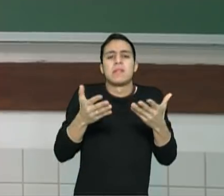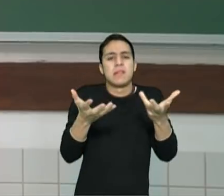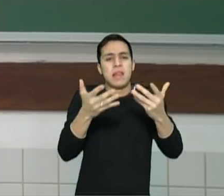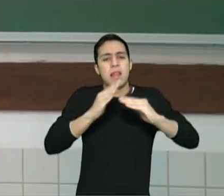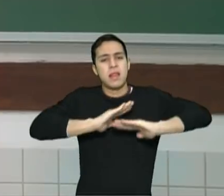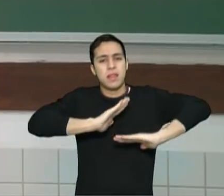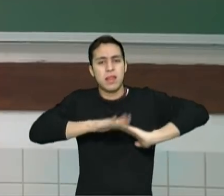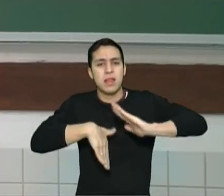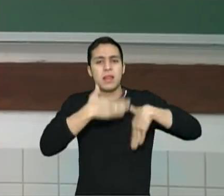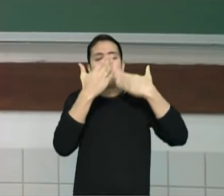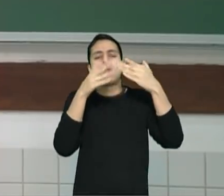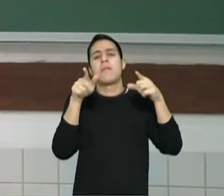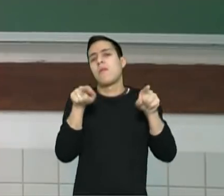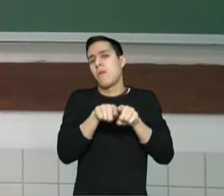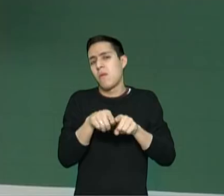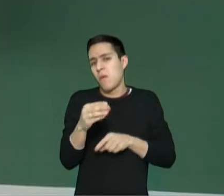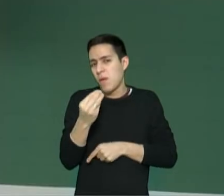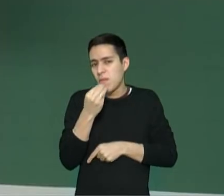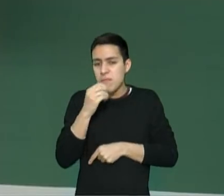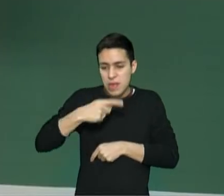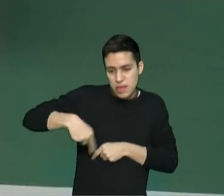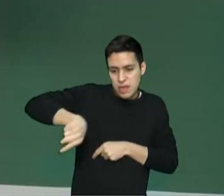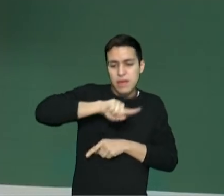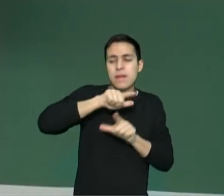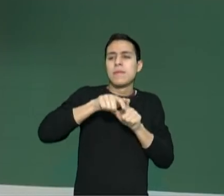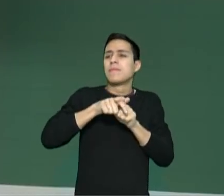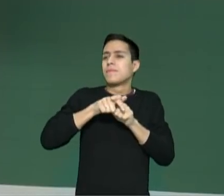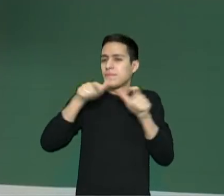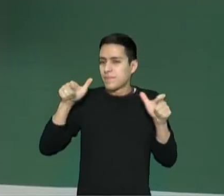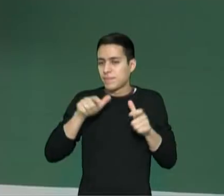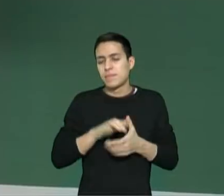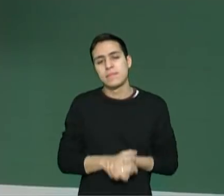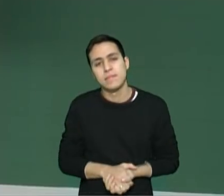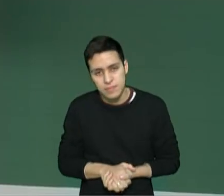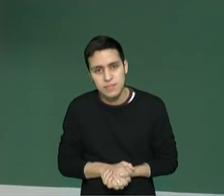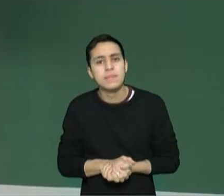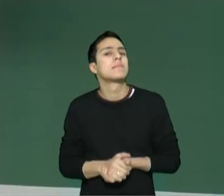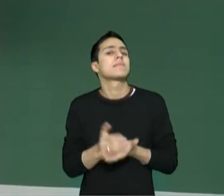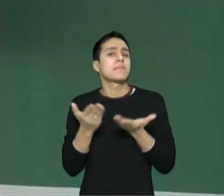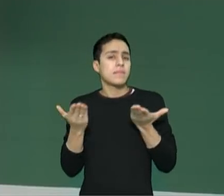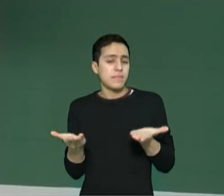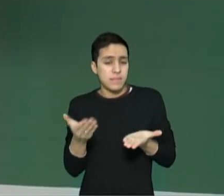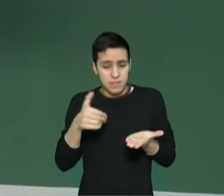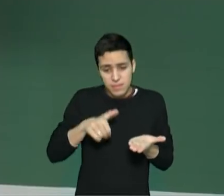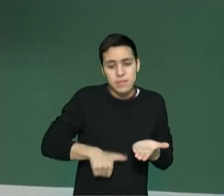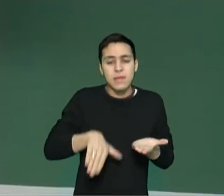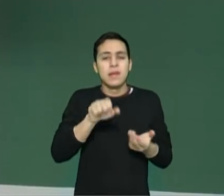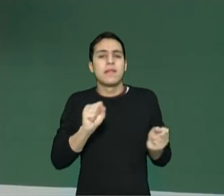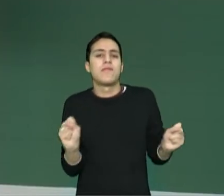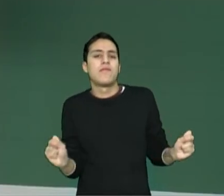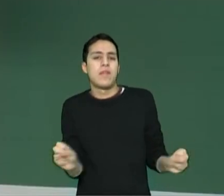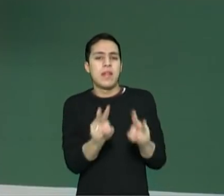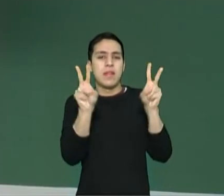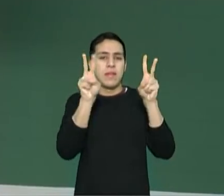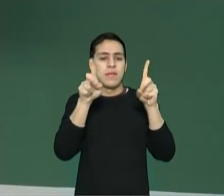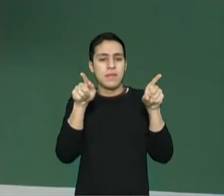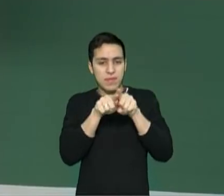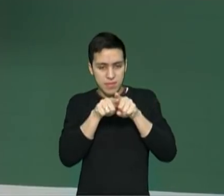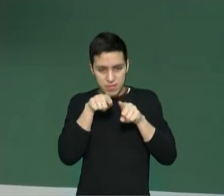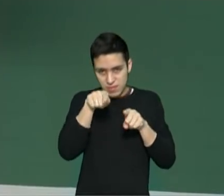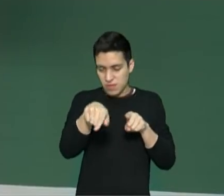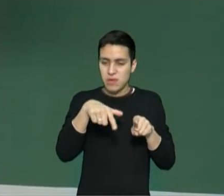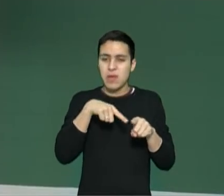queriam logicamente que o organismo crescesse, se valorizasse e tivesse um poder